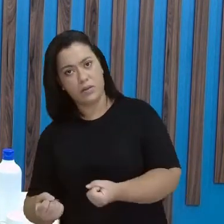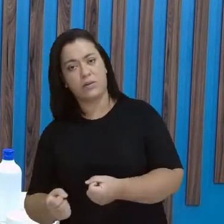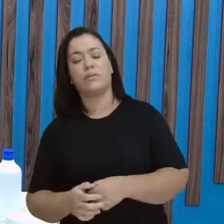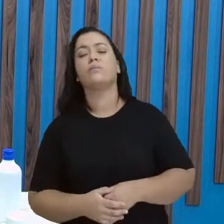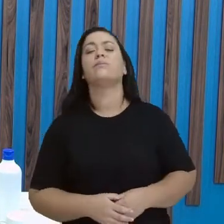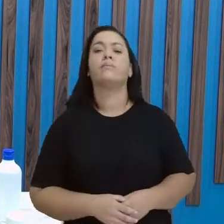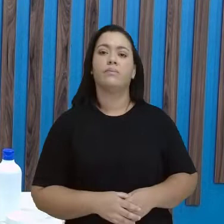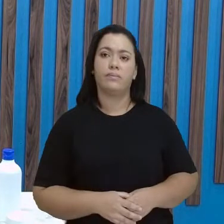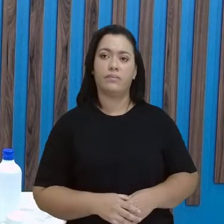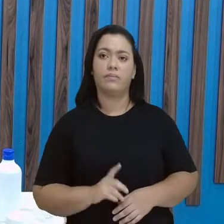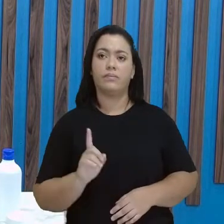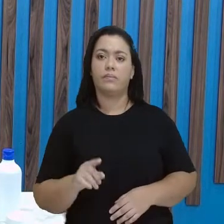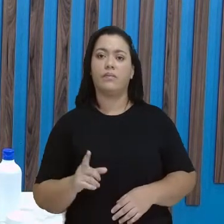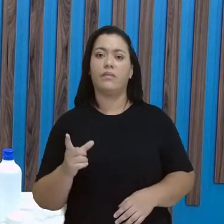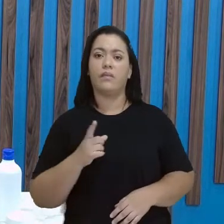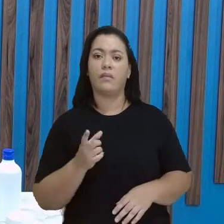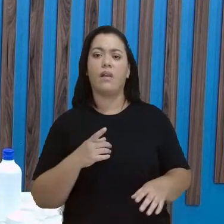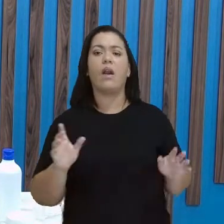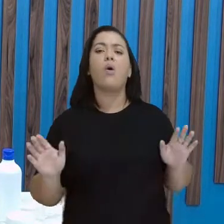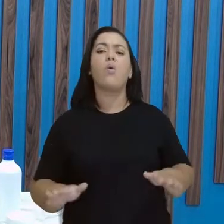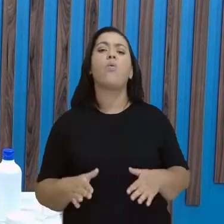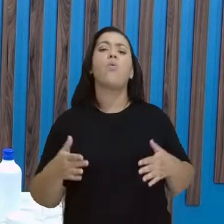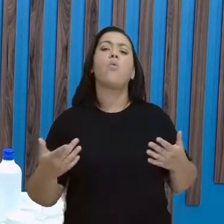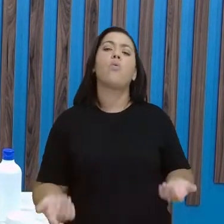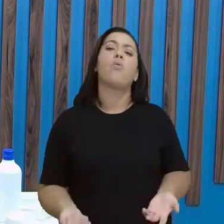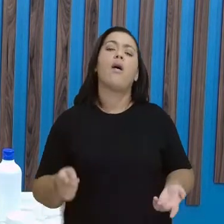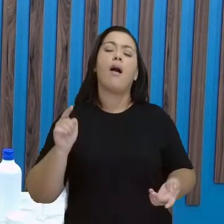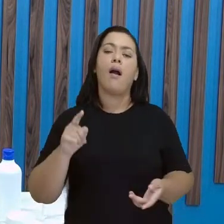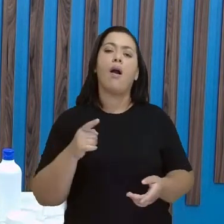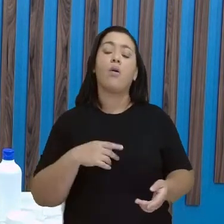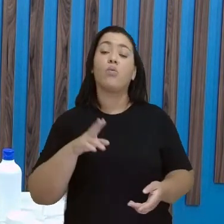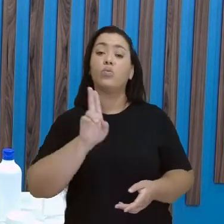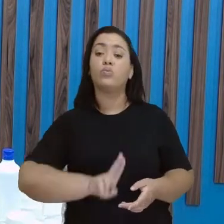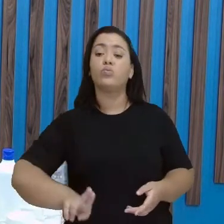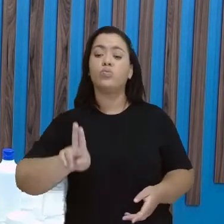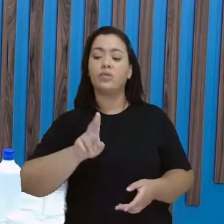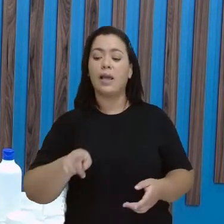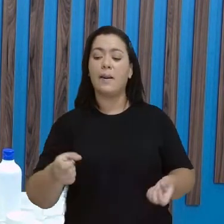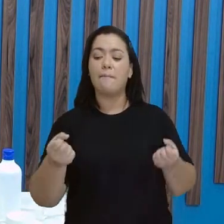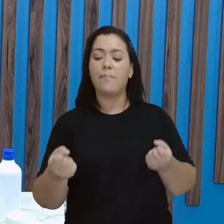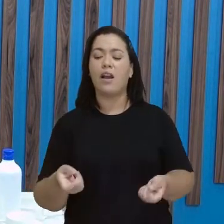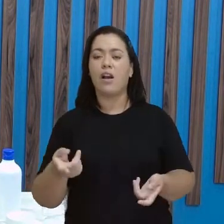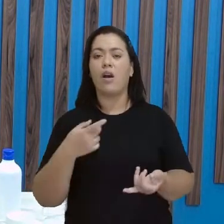grandeza massa, qual é a unidade de medida utilizada? Quando a gente vai